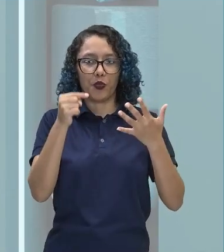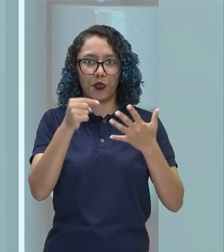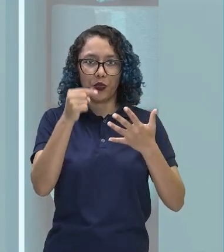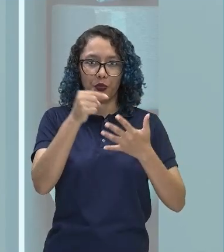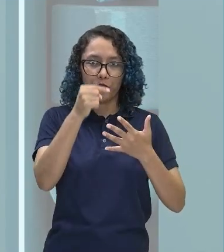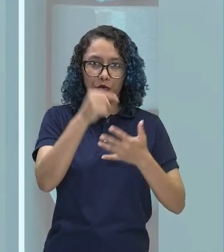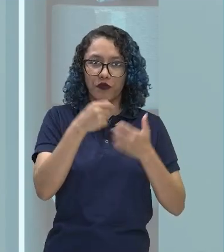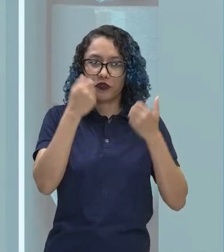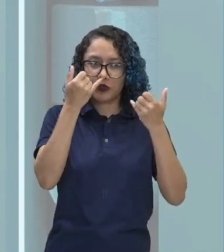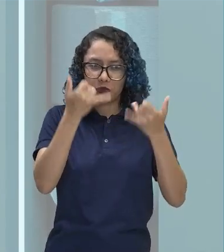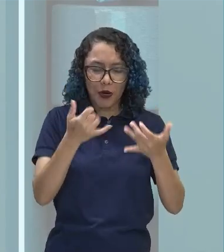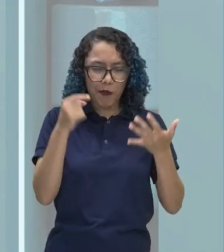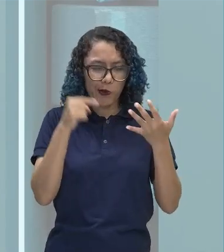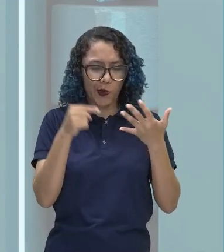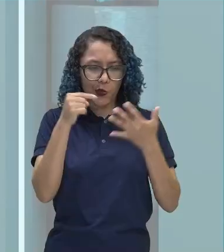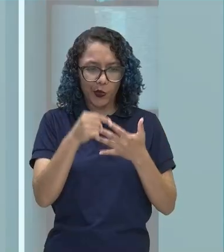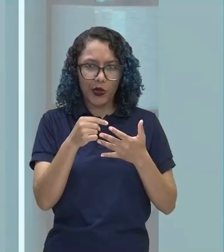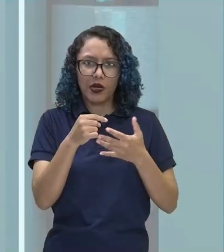sobre isso,